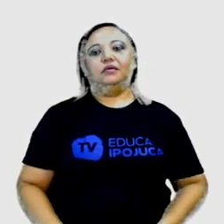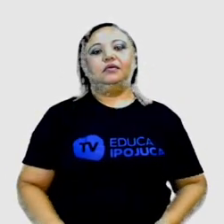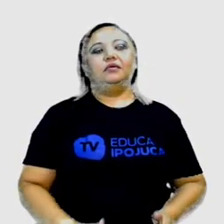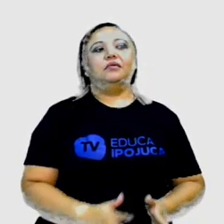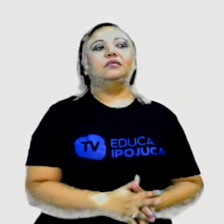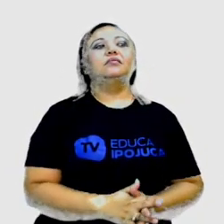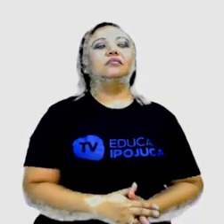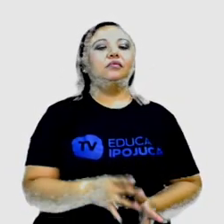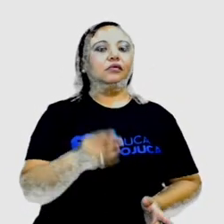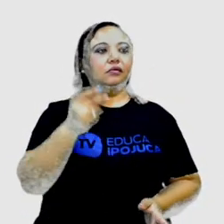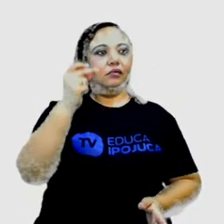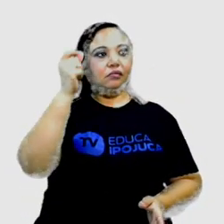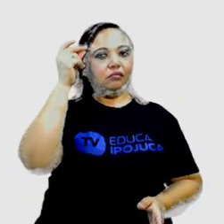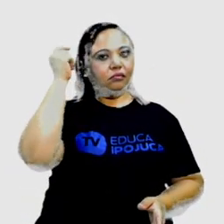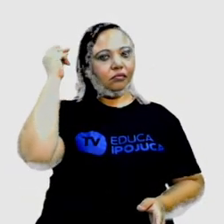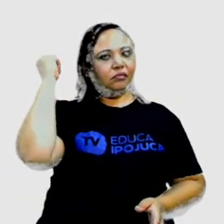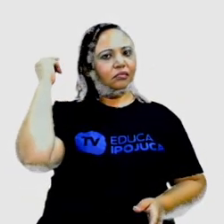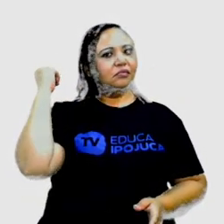uma pessoa que nasceu aí